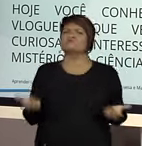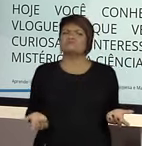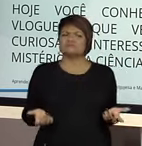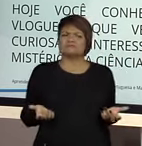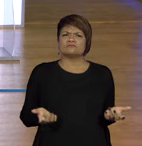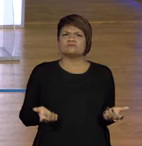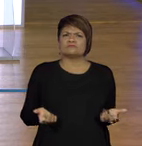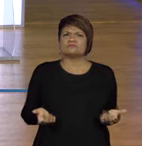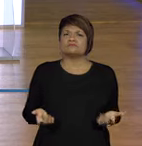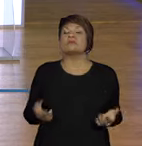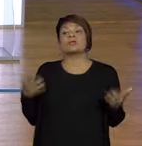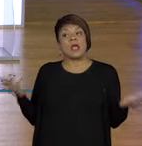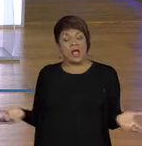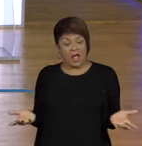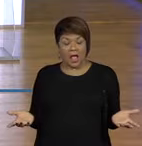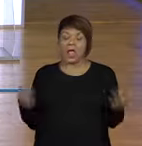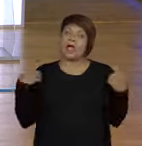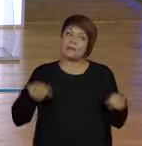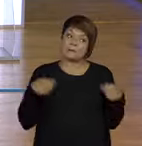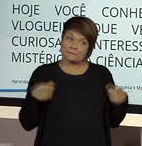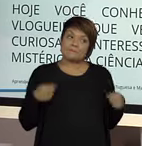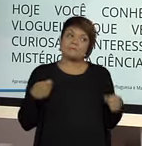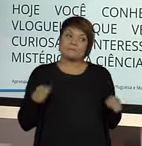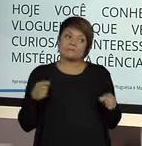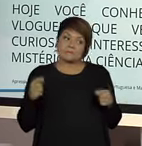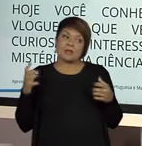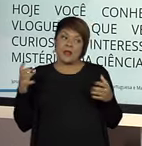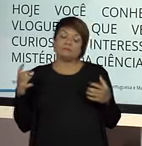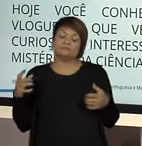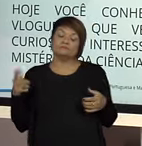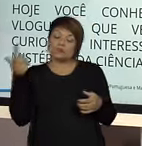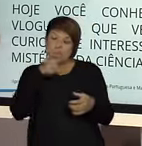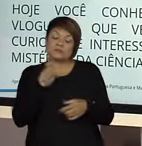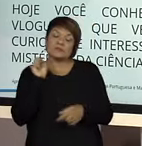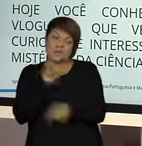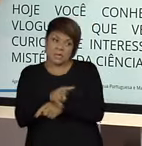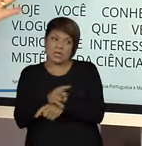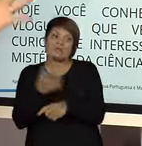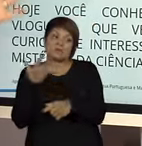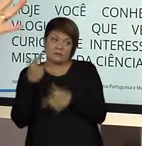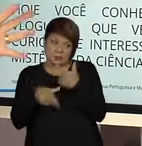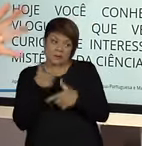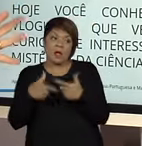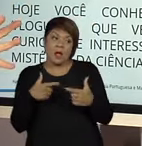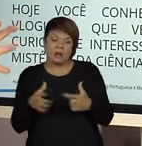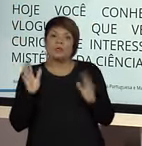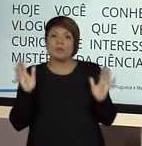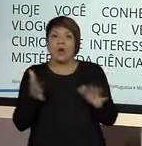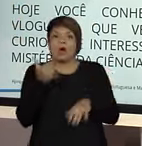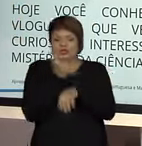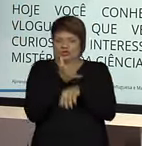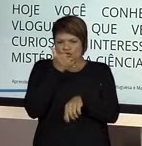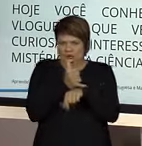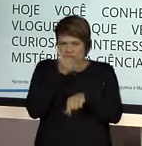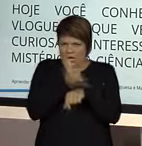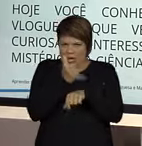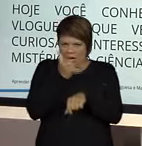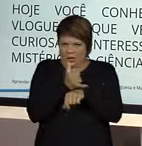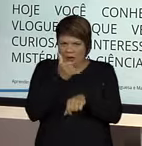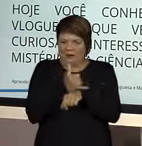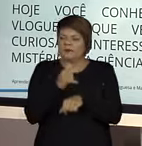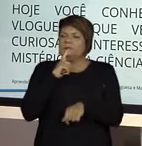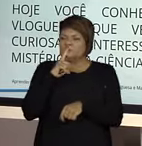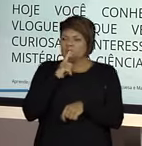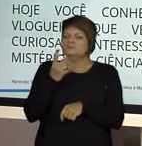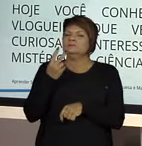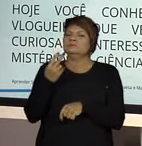conseguir um emprego, não é? Isso mesmo. E aí o empregador, a pessoa que tem lá o emprego, ela vai fazer